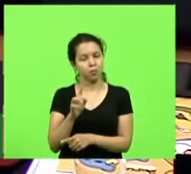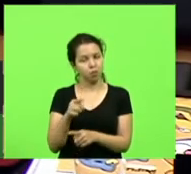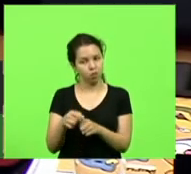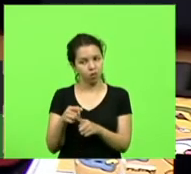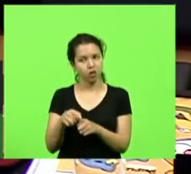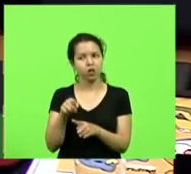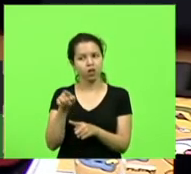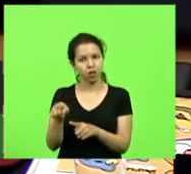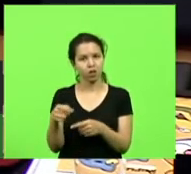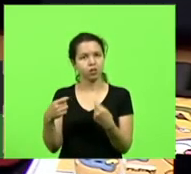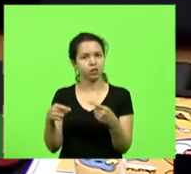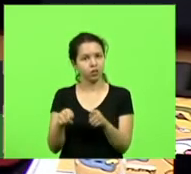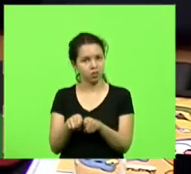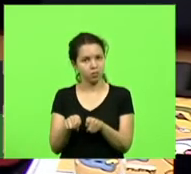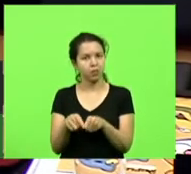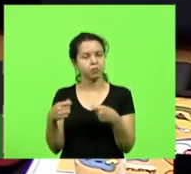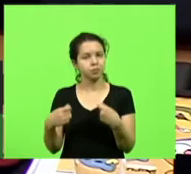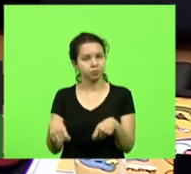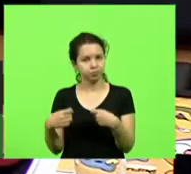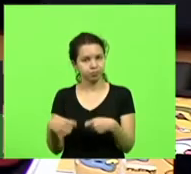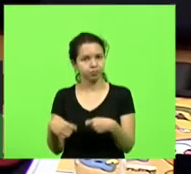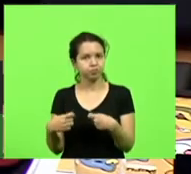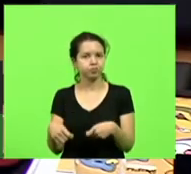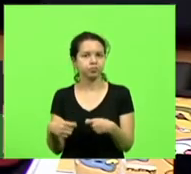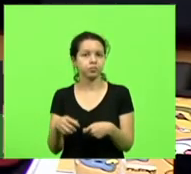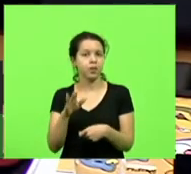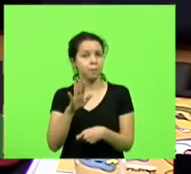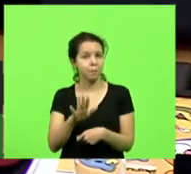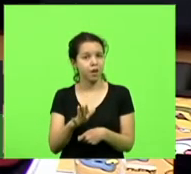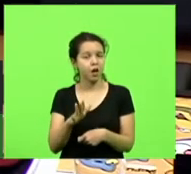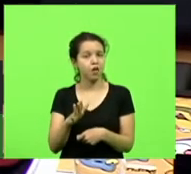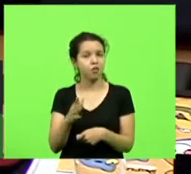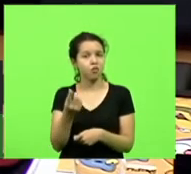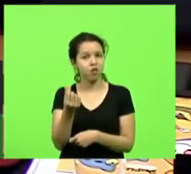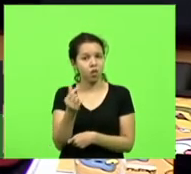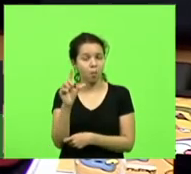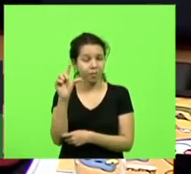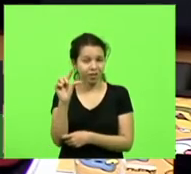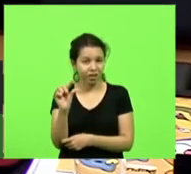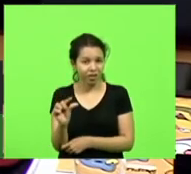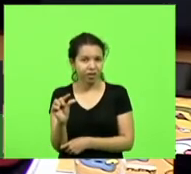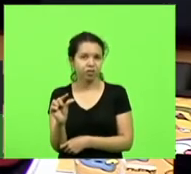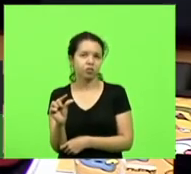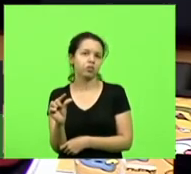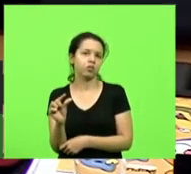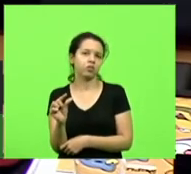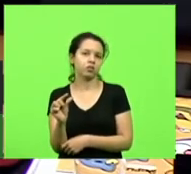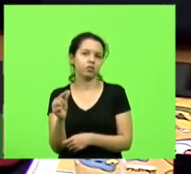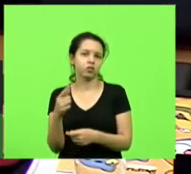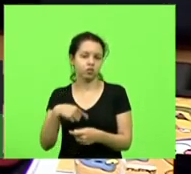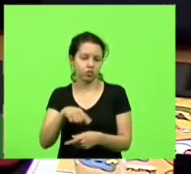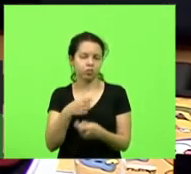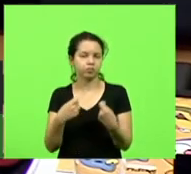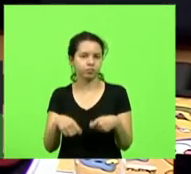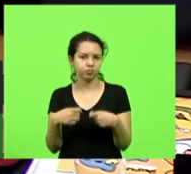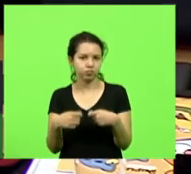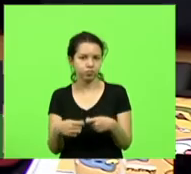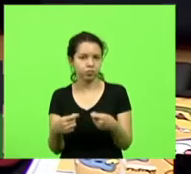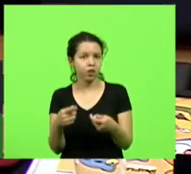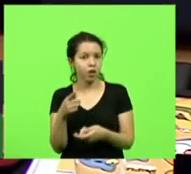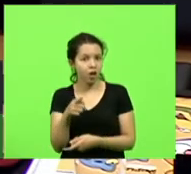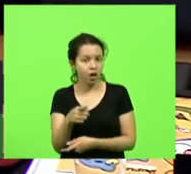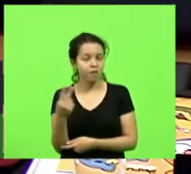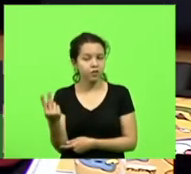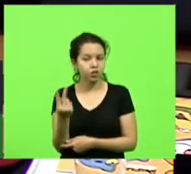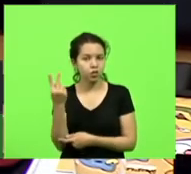necessidades. Mas o valor chega a ser pequeno perto da necessidade que nós temos. Agora, o grande valor nesse projeto de lei